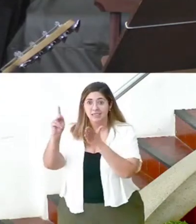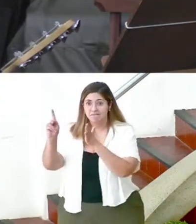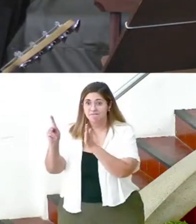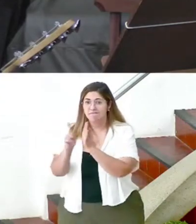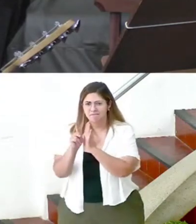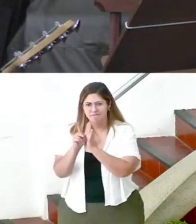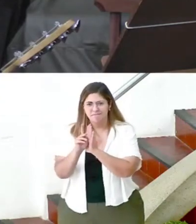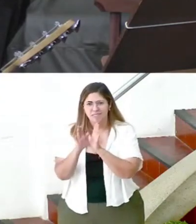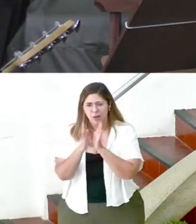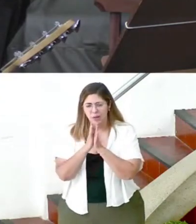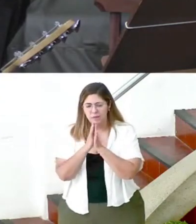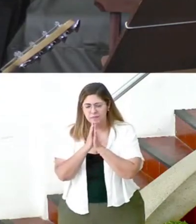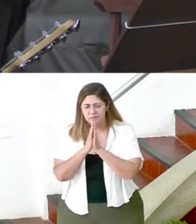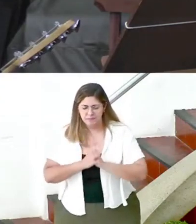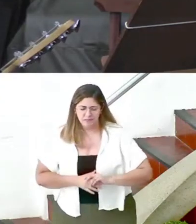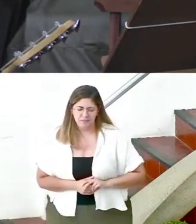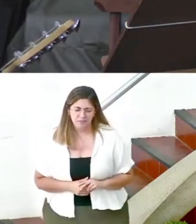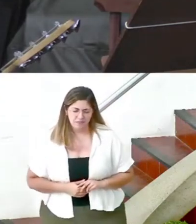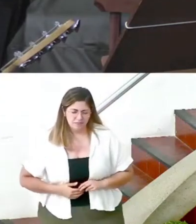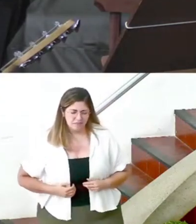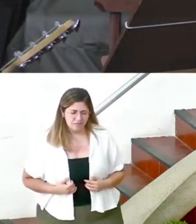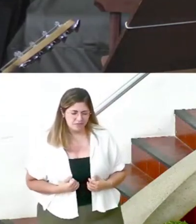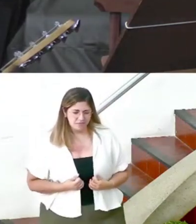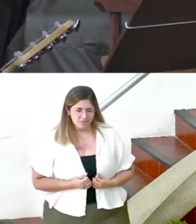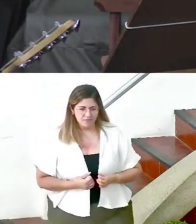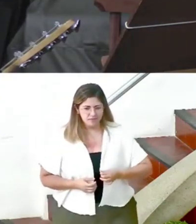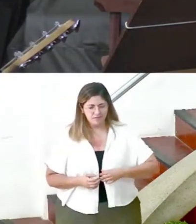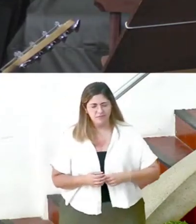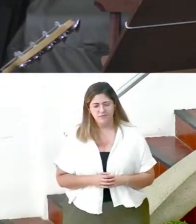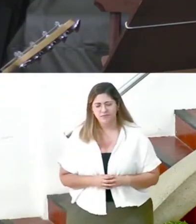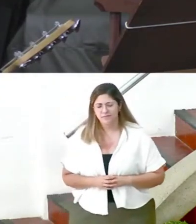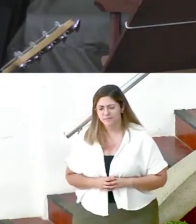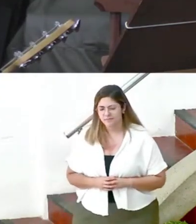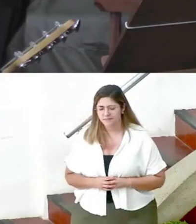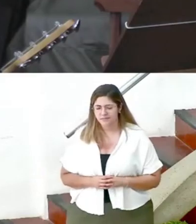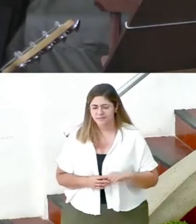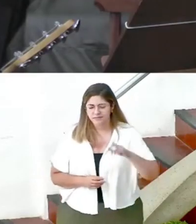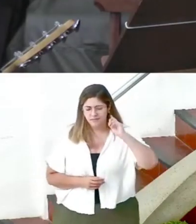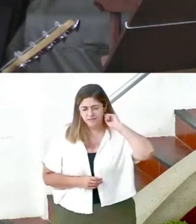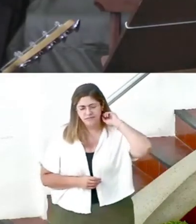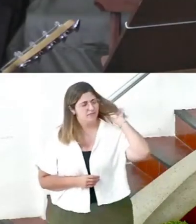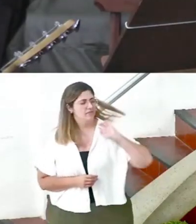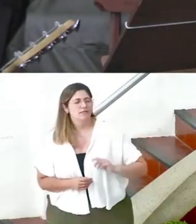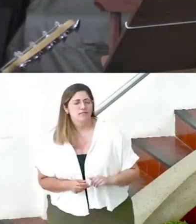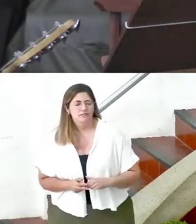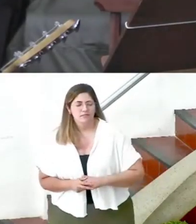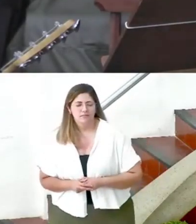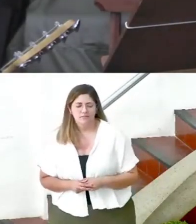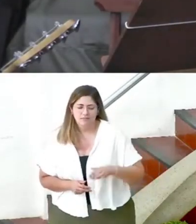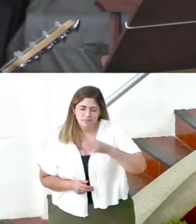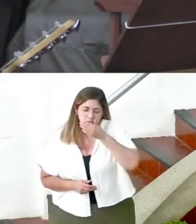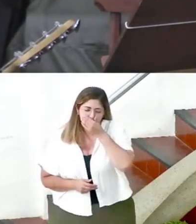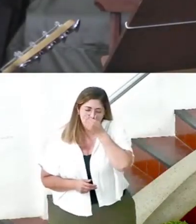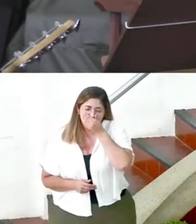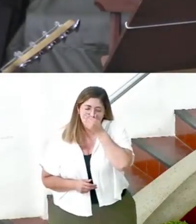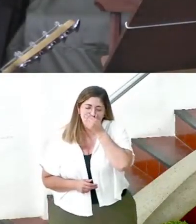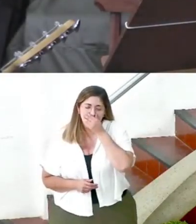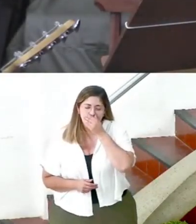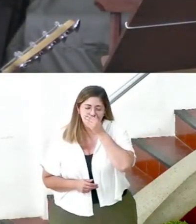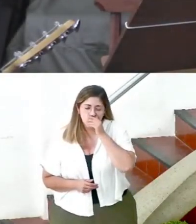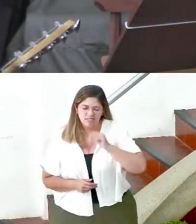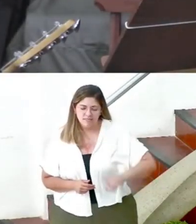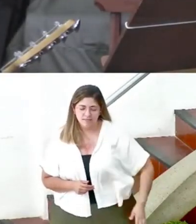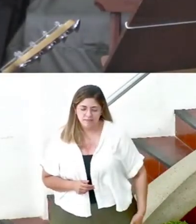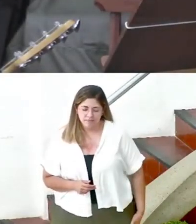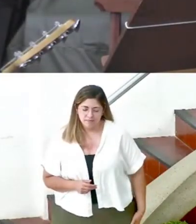Feche seus olhos, vamos orar ao nosso Senhor. Vamos conversar com Deus sobre os deveres que temos. Vamos conversar com o Senhor sobre como